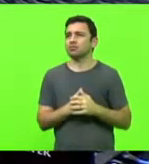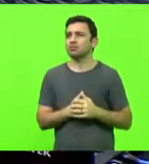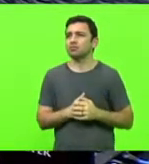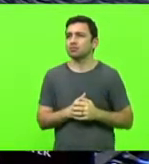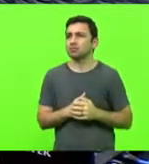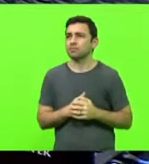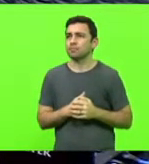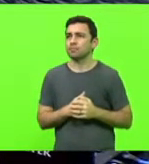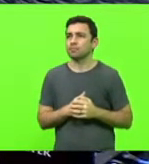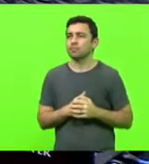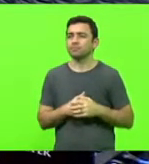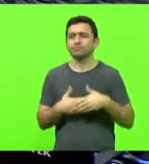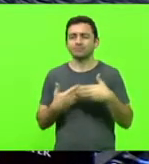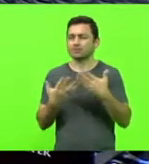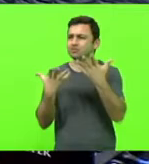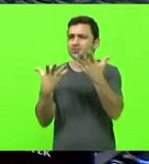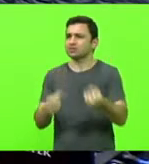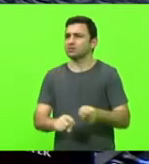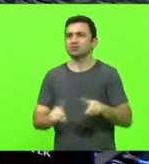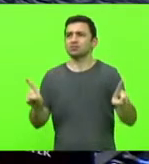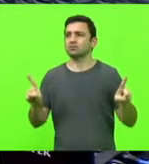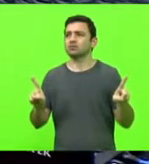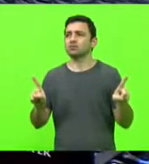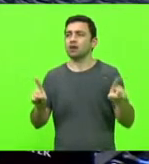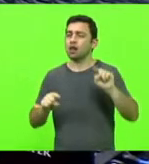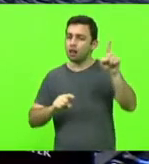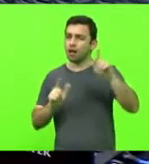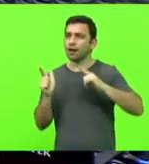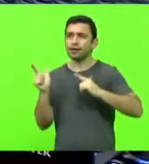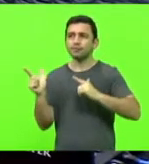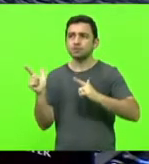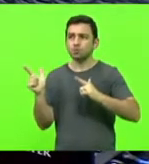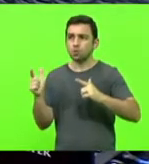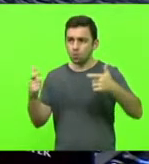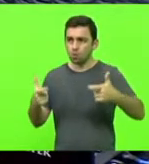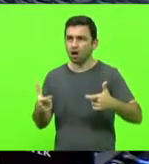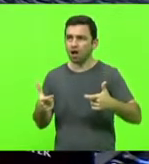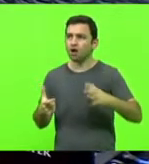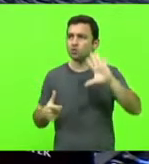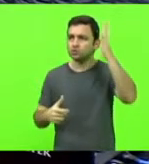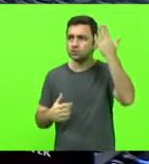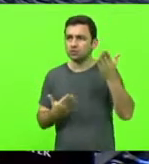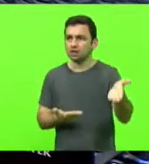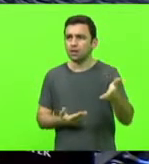É inadmissível isso. O que aconteceu aqui em Caçador é inadmissível. Luiz